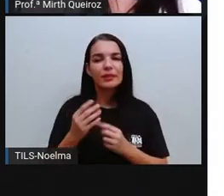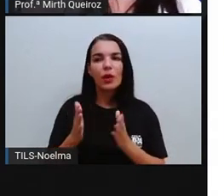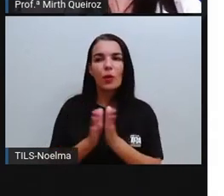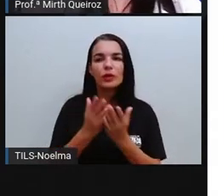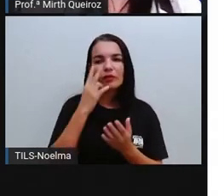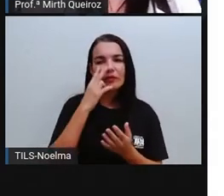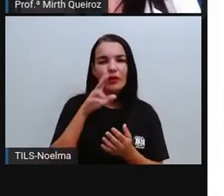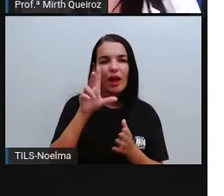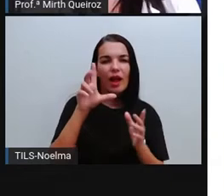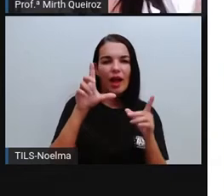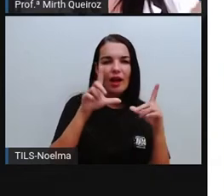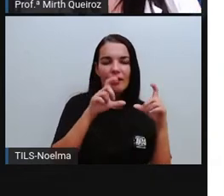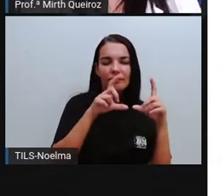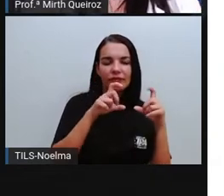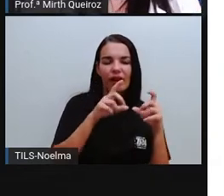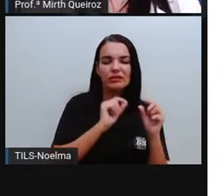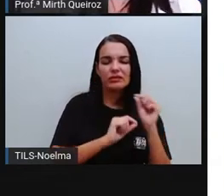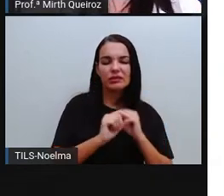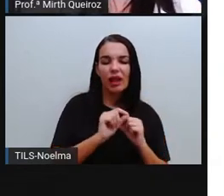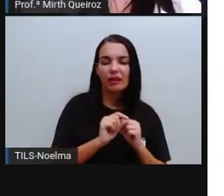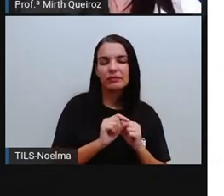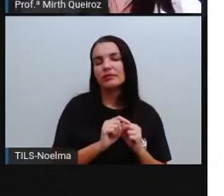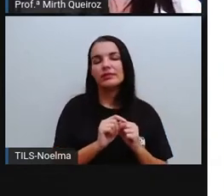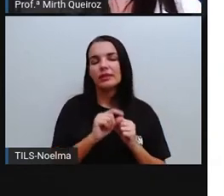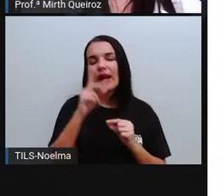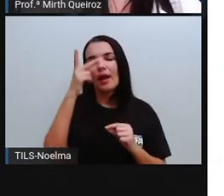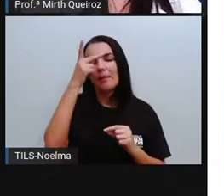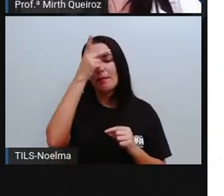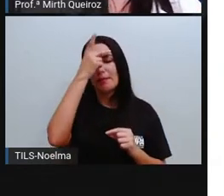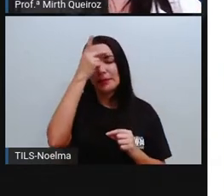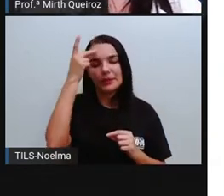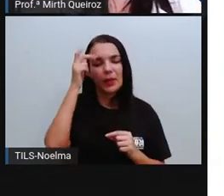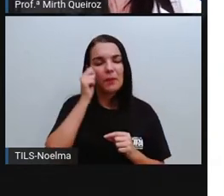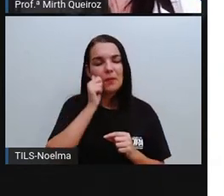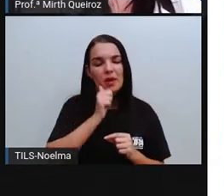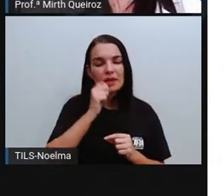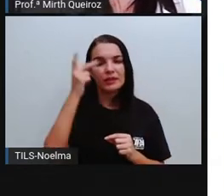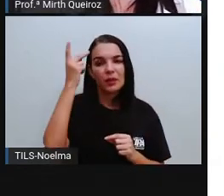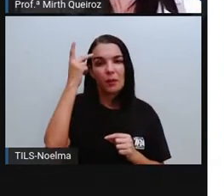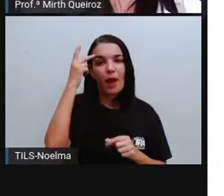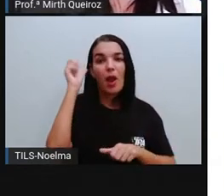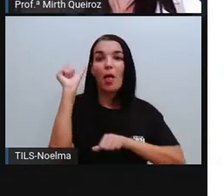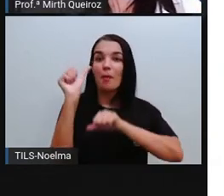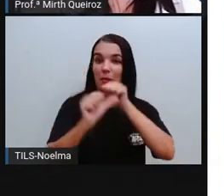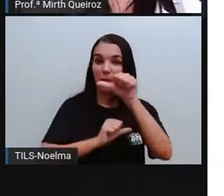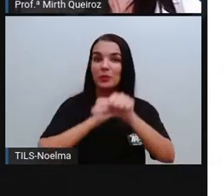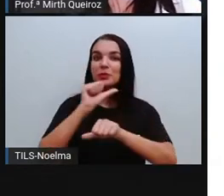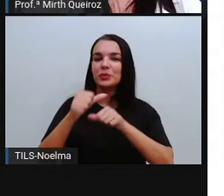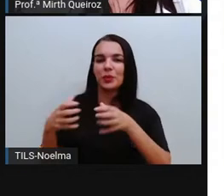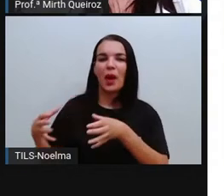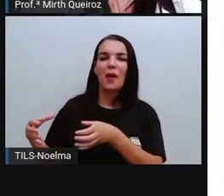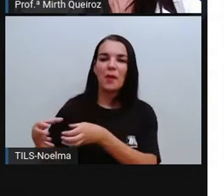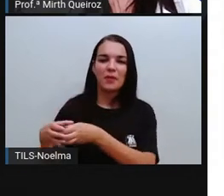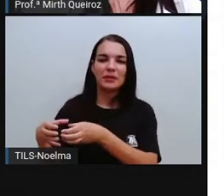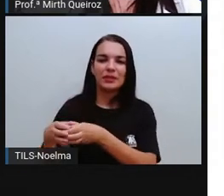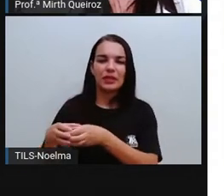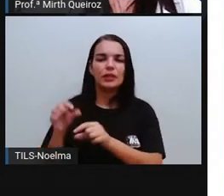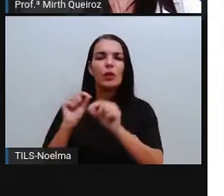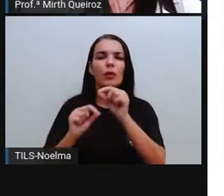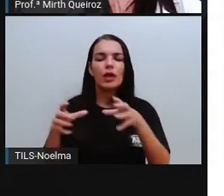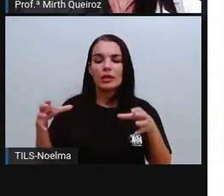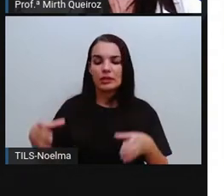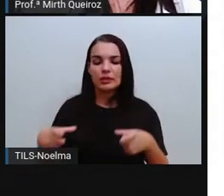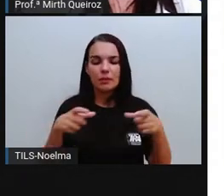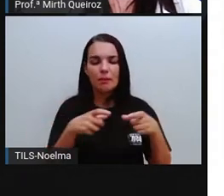né? Onde a artista em São Paulo, naquele projeto, ela mudou aquela comunidade. Em que espaço